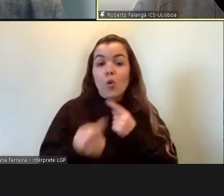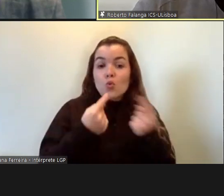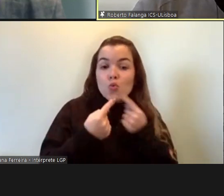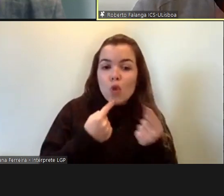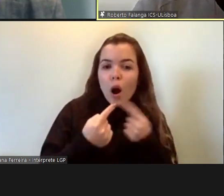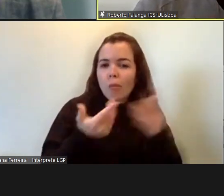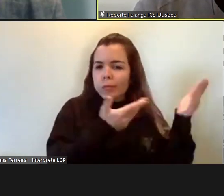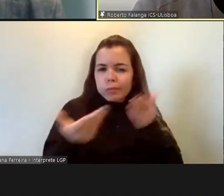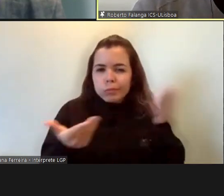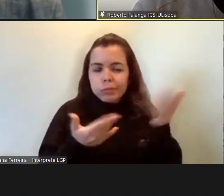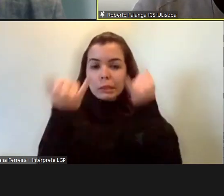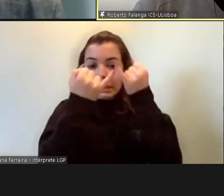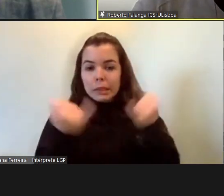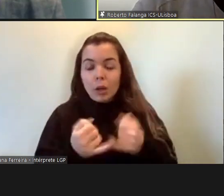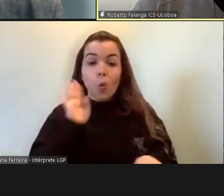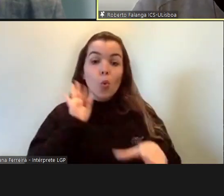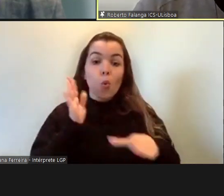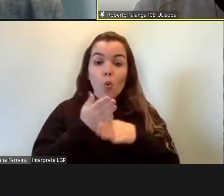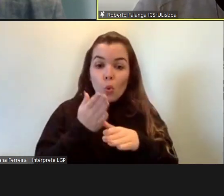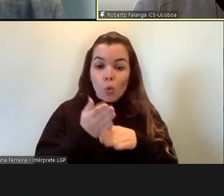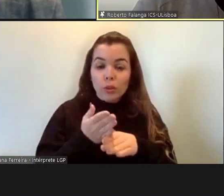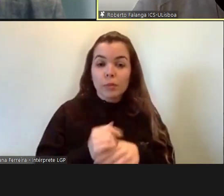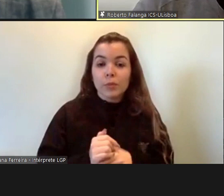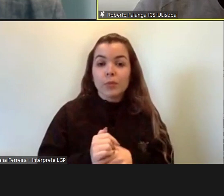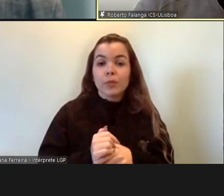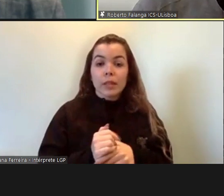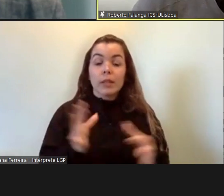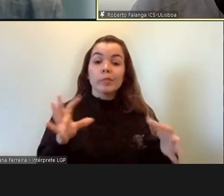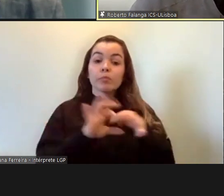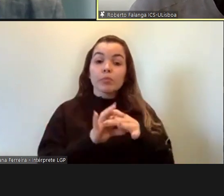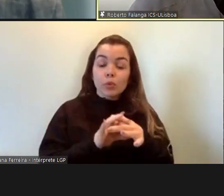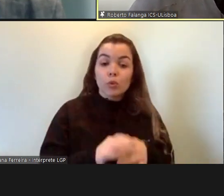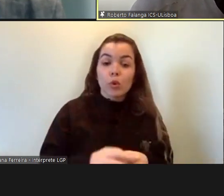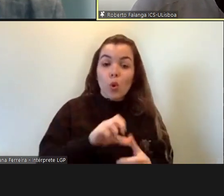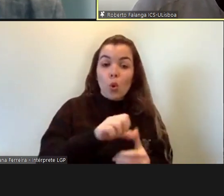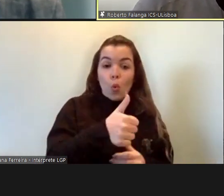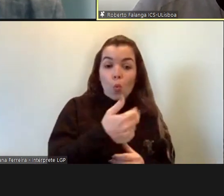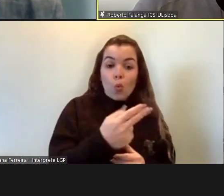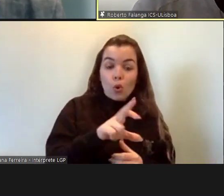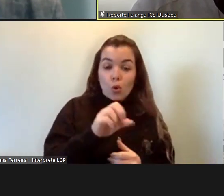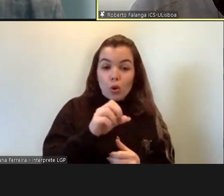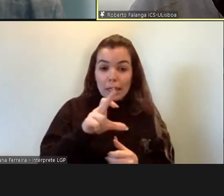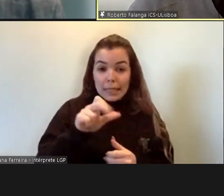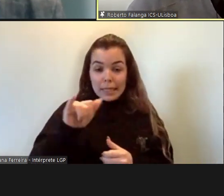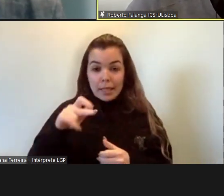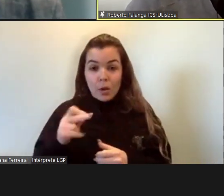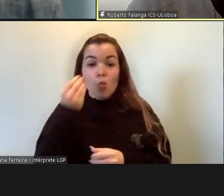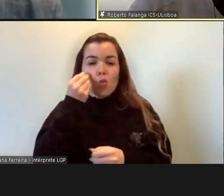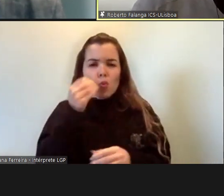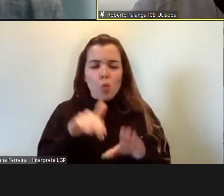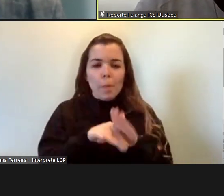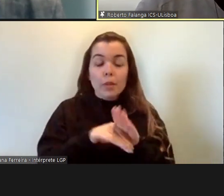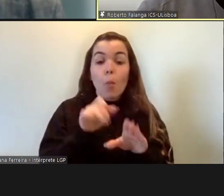convidados internacionais e o último foi exatamente sobre a burocracia, sobre como é que a participação pode